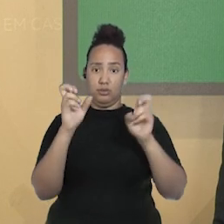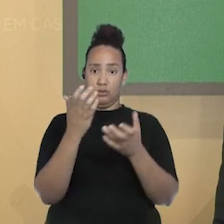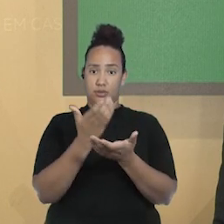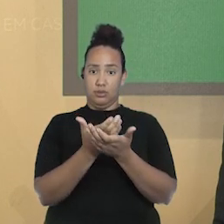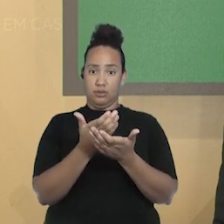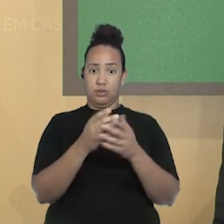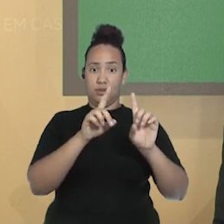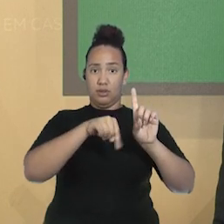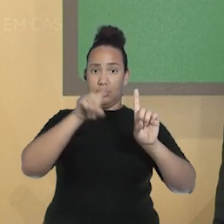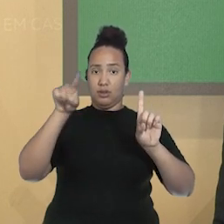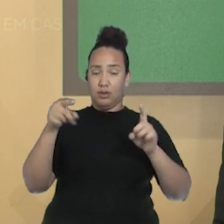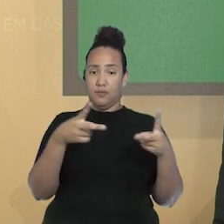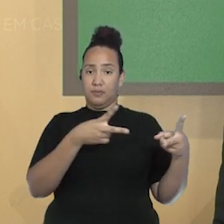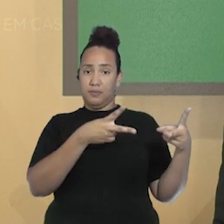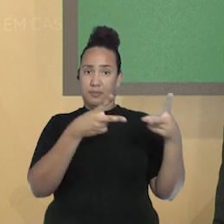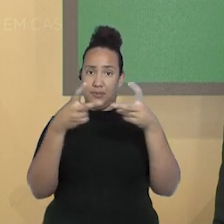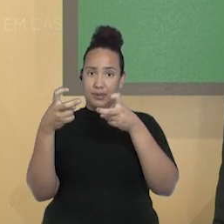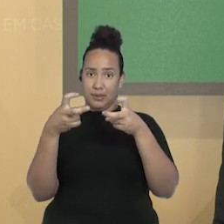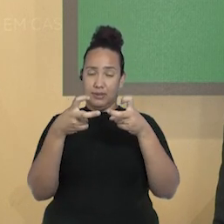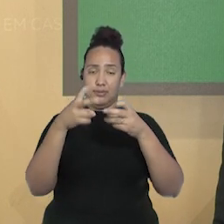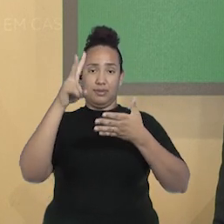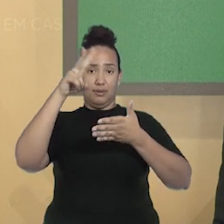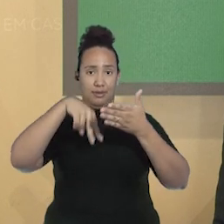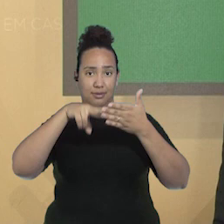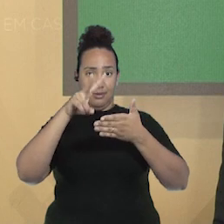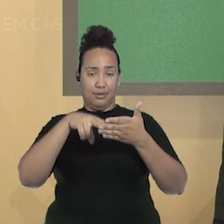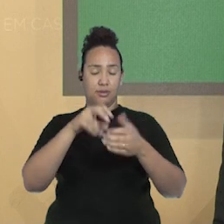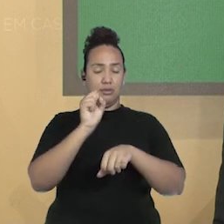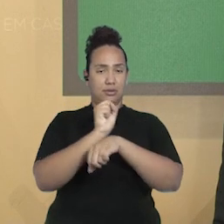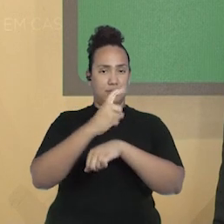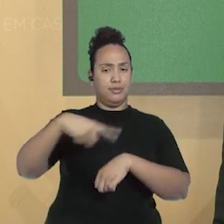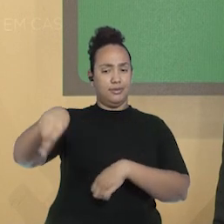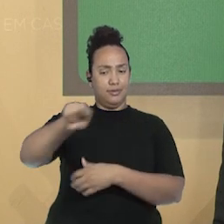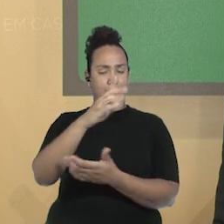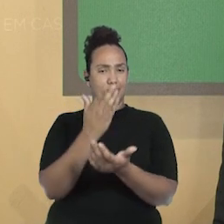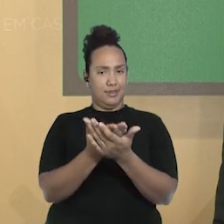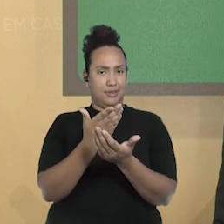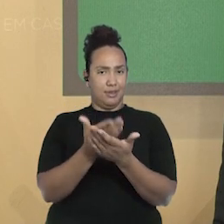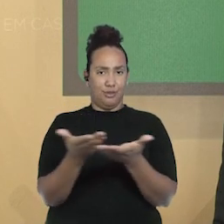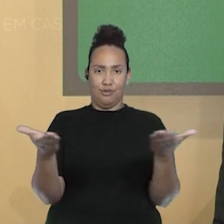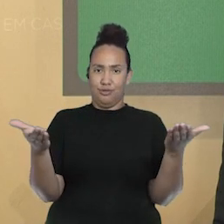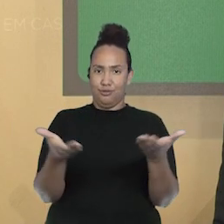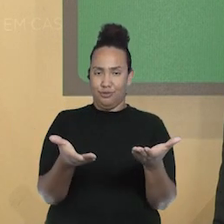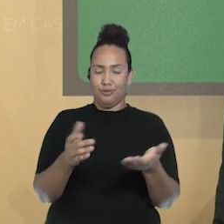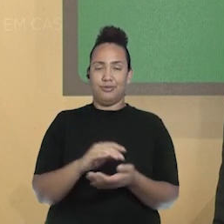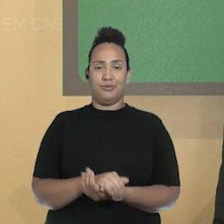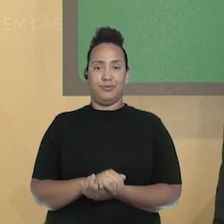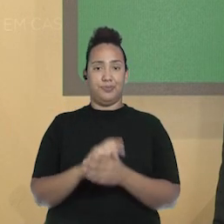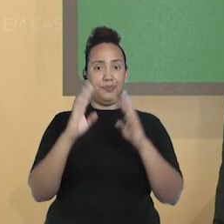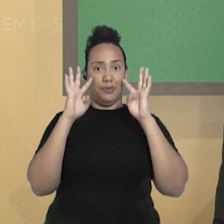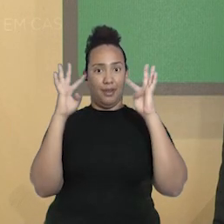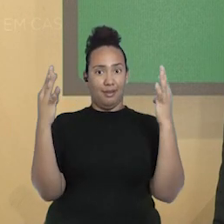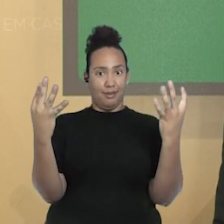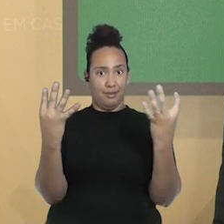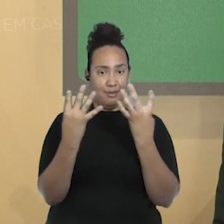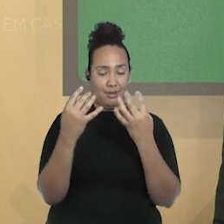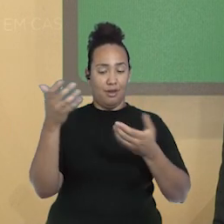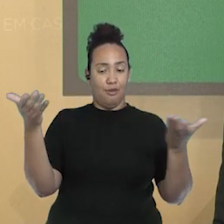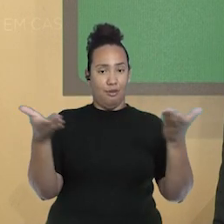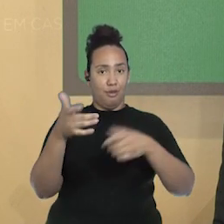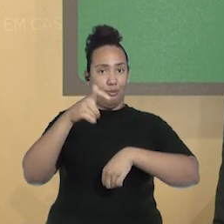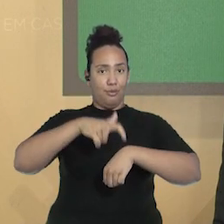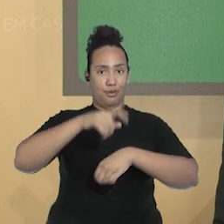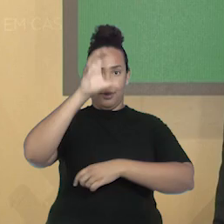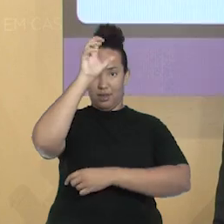e interpretação de gráficos. Estou contando com você durante toda essa aula. Fique ligadinho que nosso momento de aprendizado já